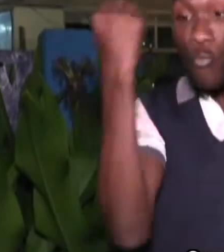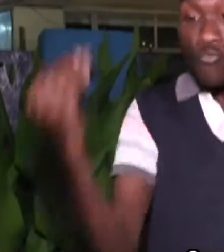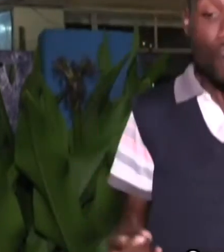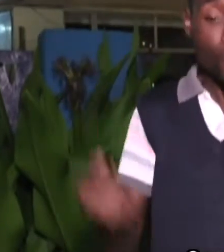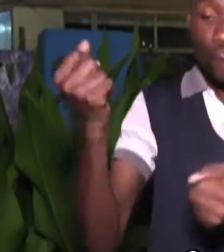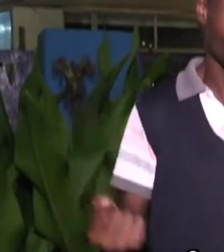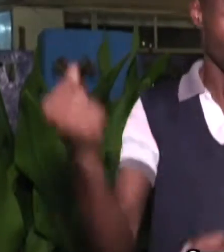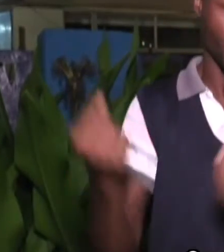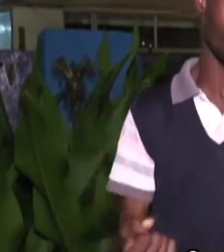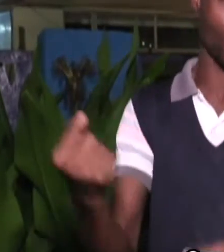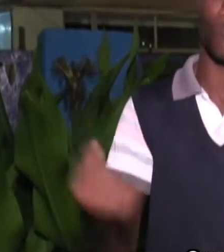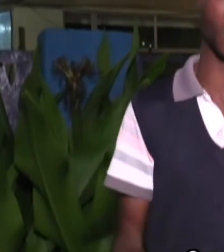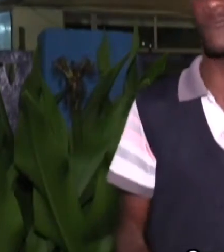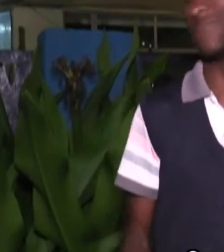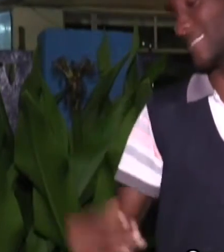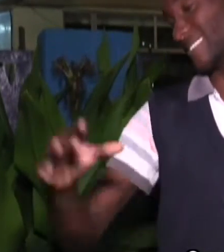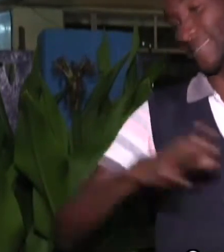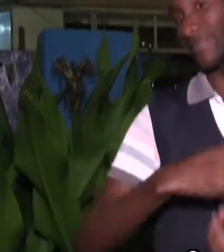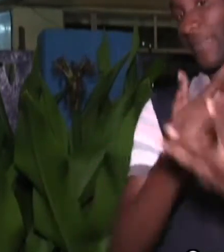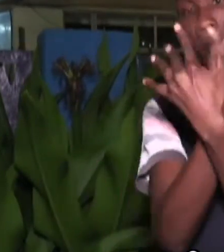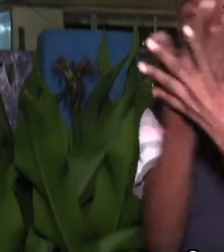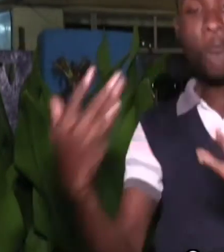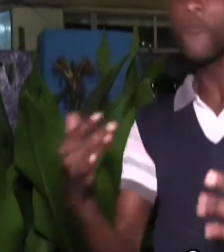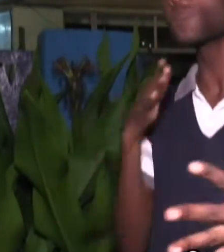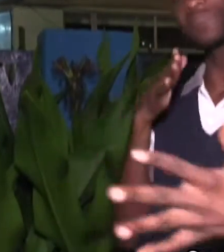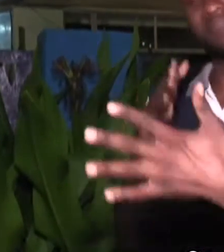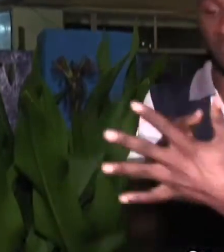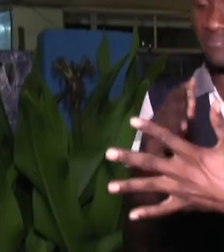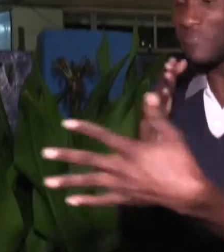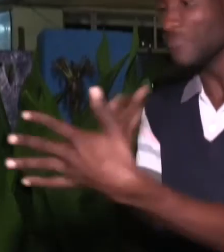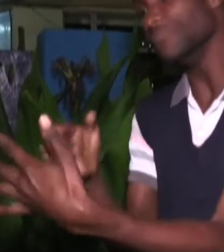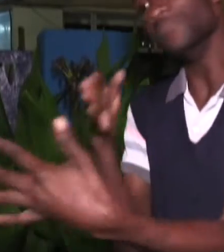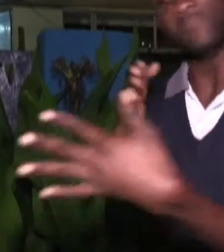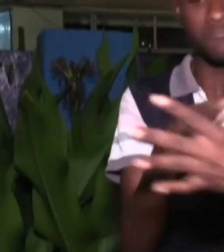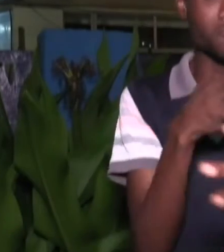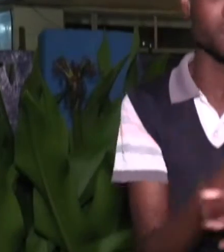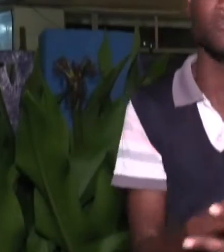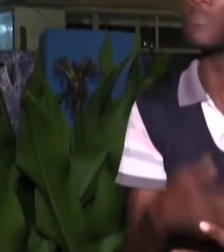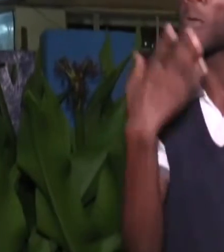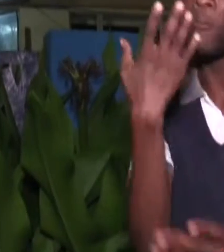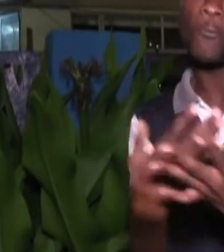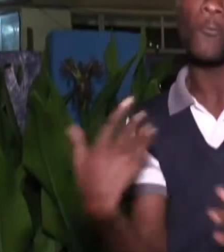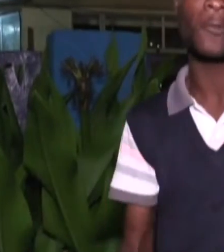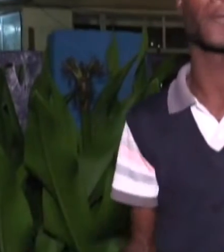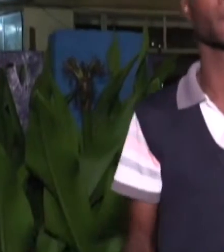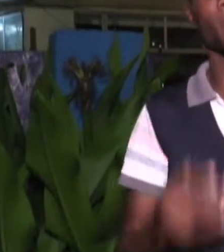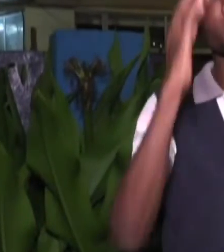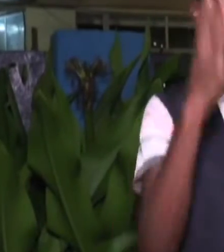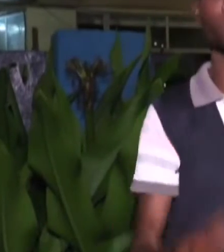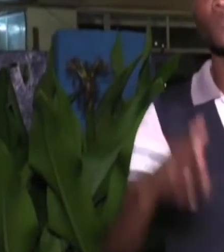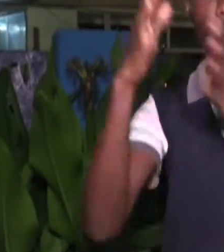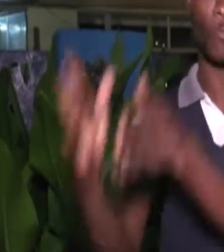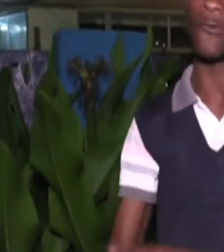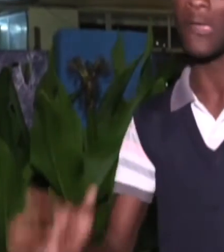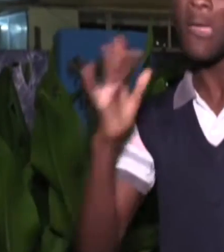Quando eu quis tirar a carta de condução, sofri muitas paredes. Porque pensaram que eu não estivesse bem.